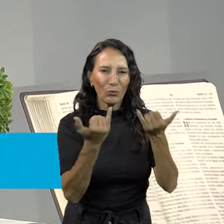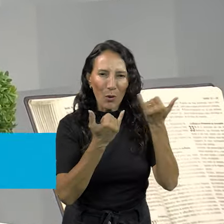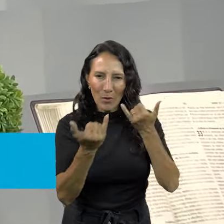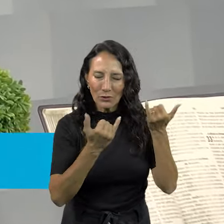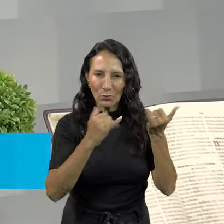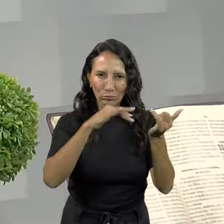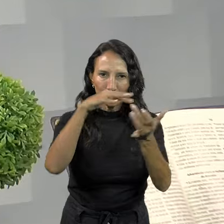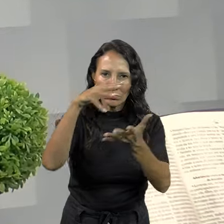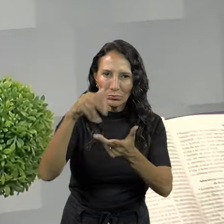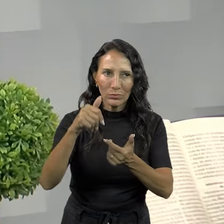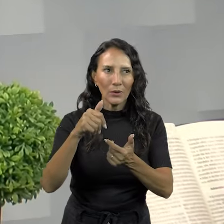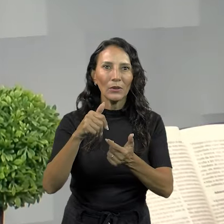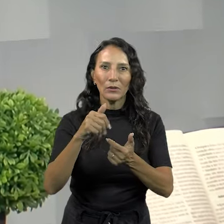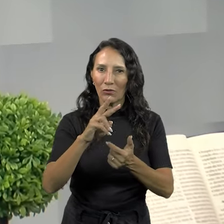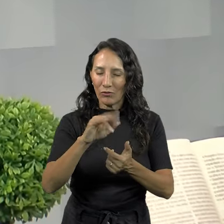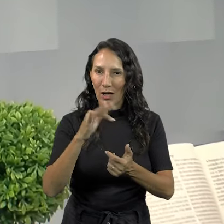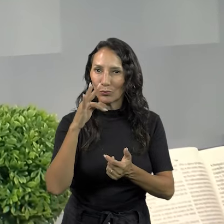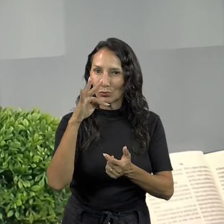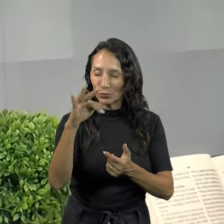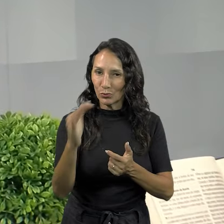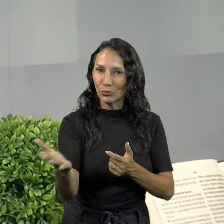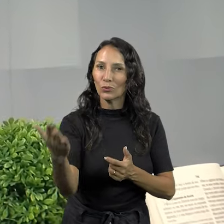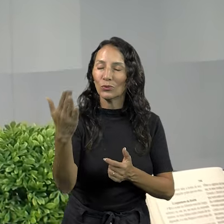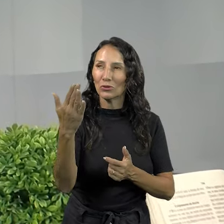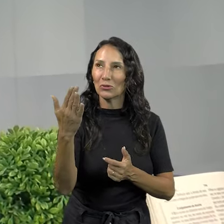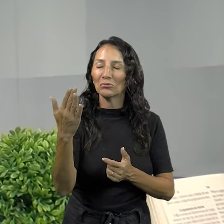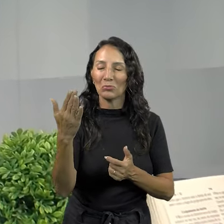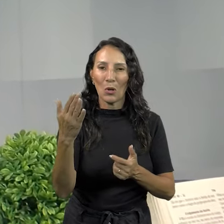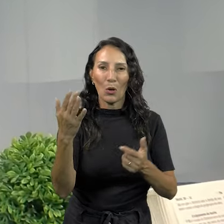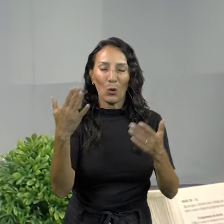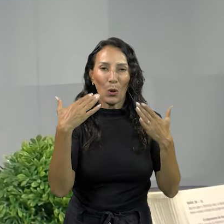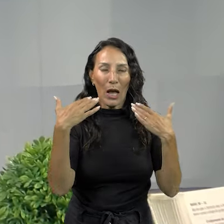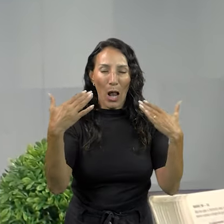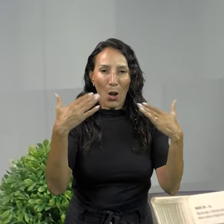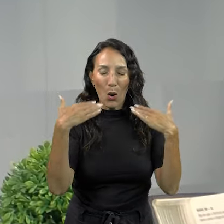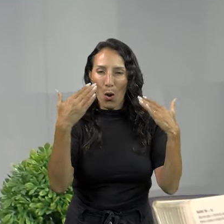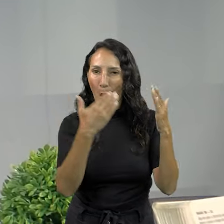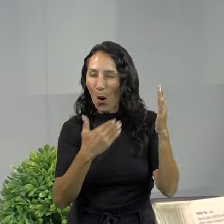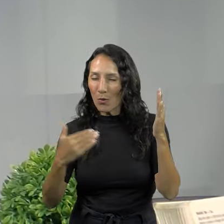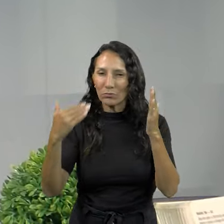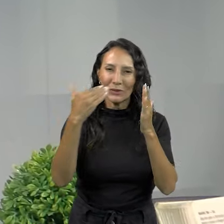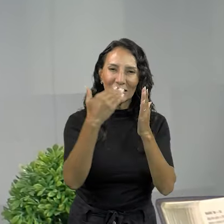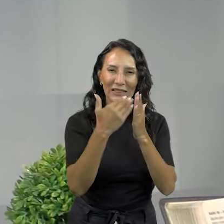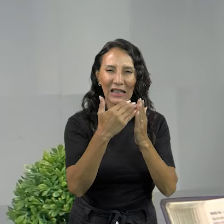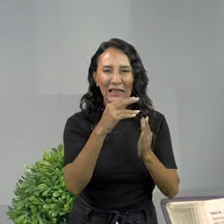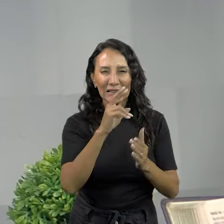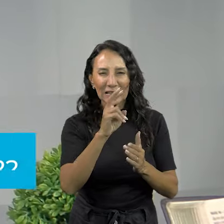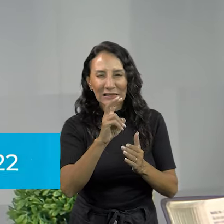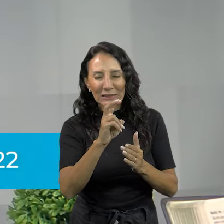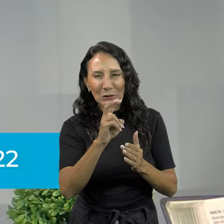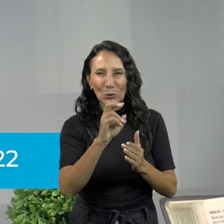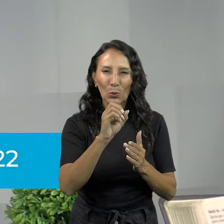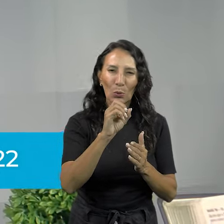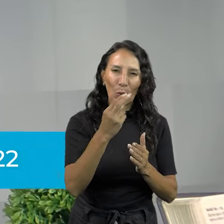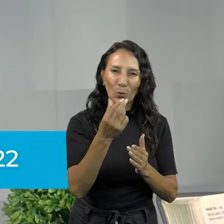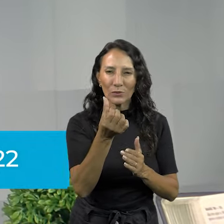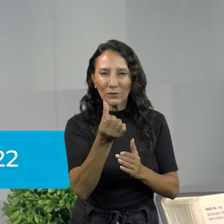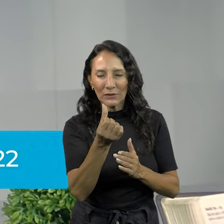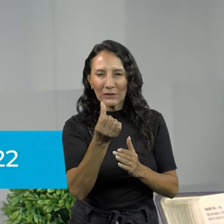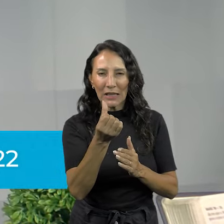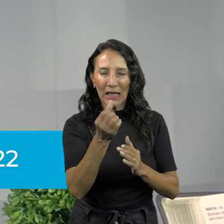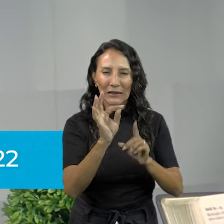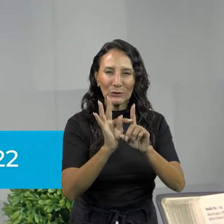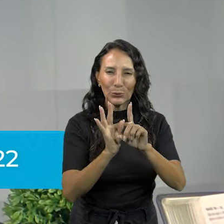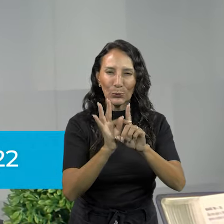onda de calor com uma previsão de aumentar 5 a 6 graus na temperatura que nós temos. Ou seja, a